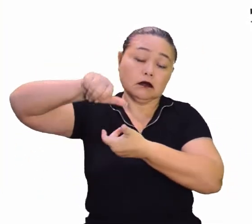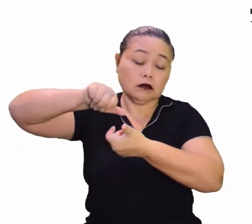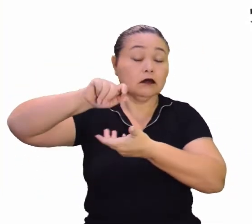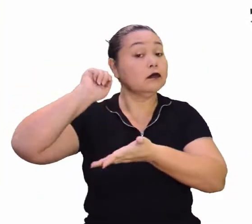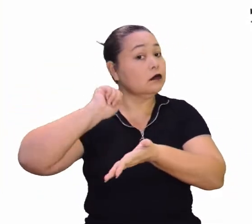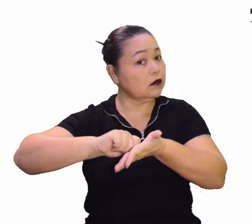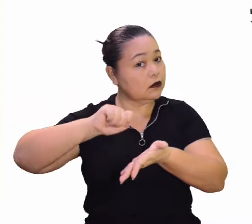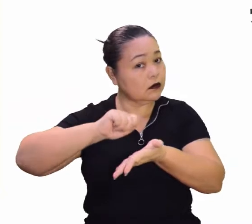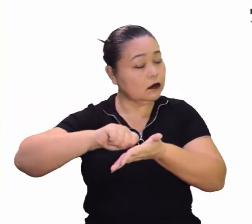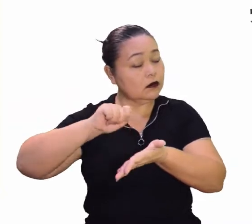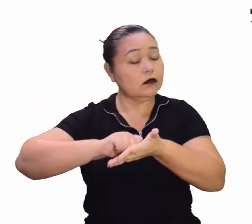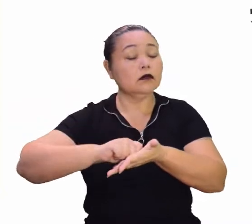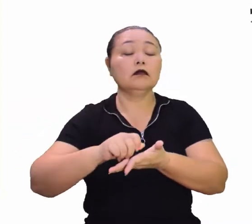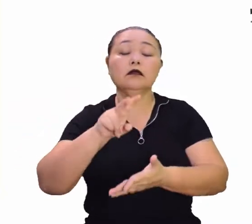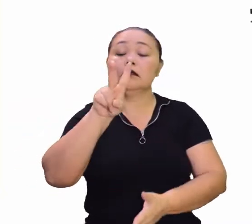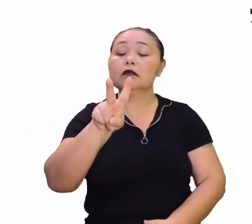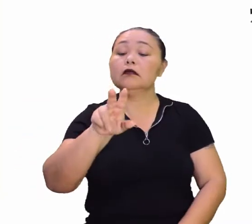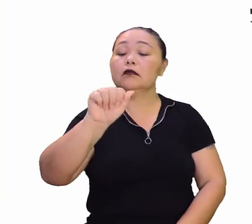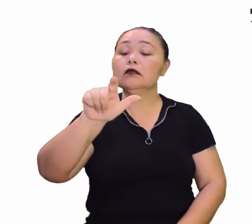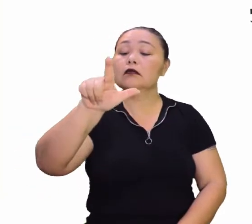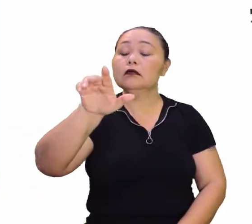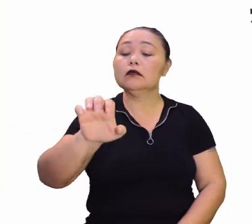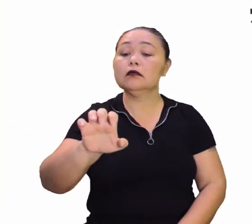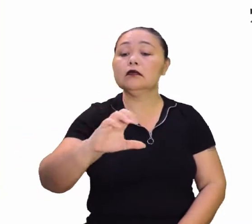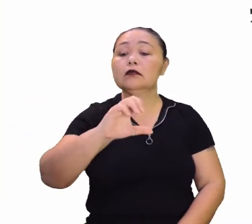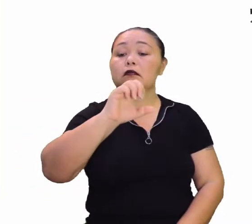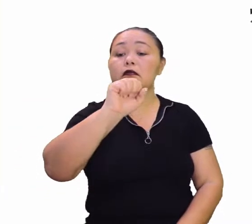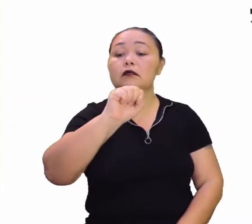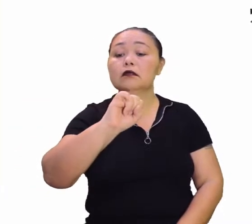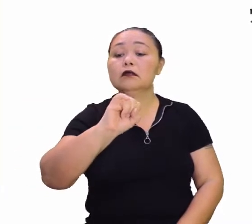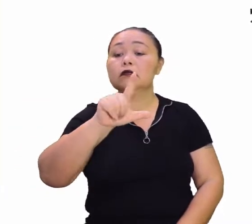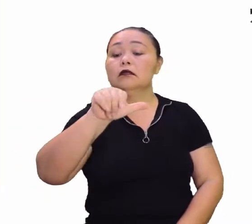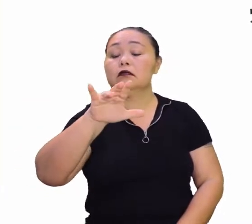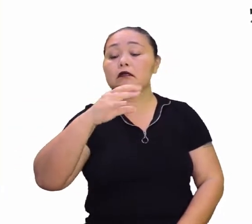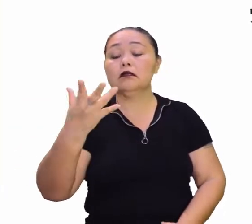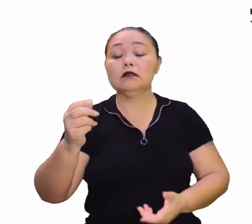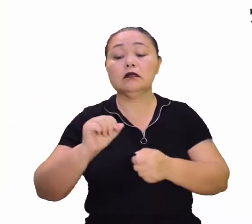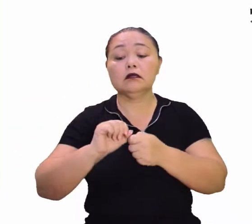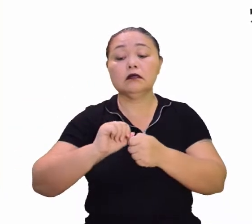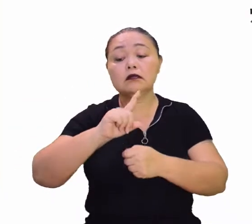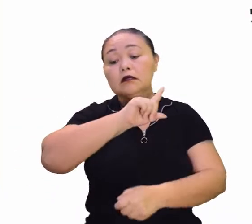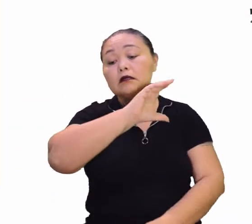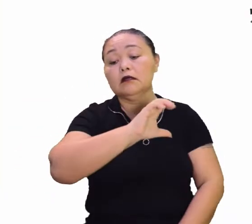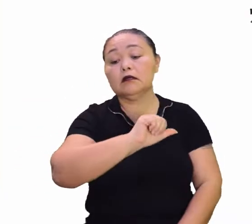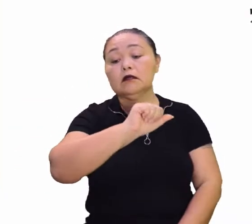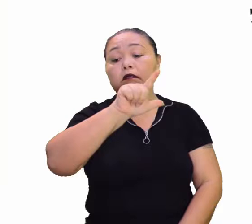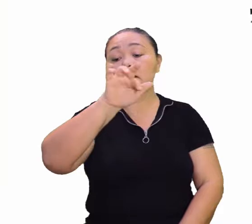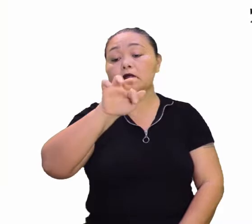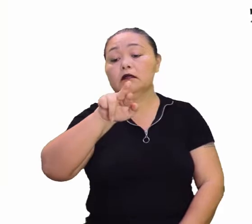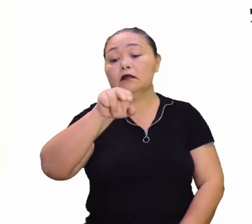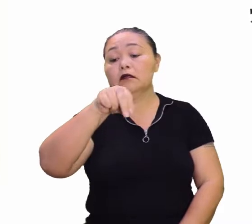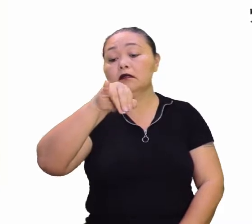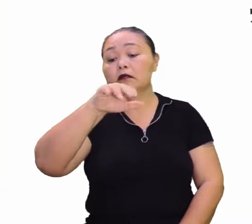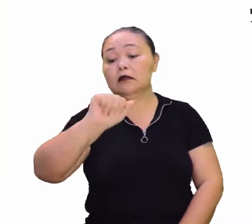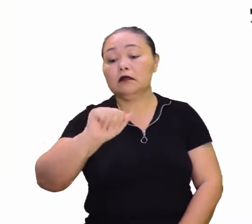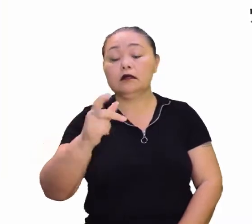Anotem aí, Vale do Silício, lá em São Francisco, na Califórnia. Vamos